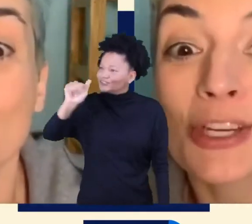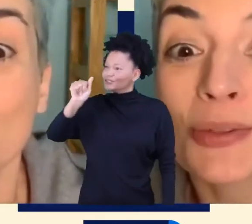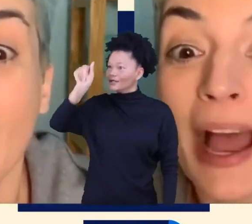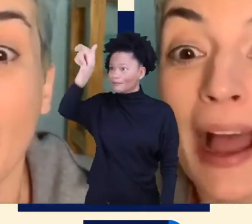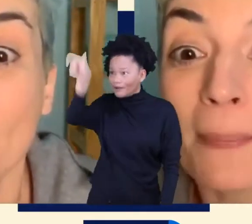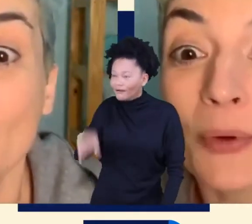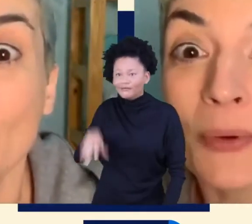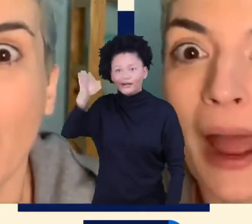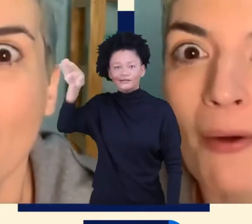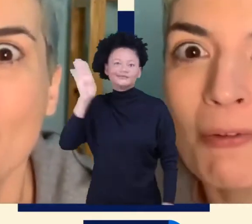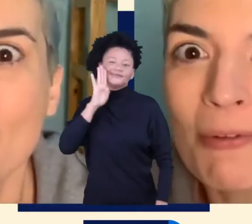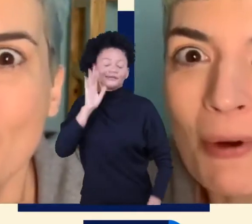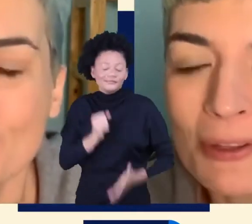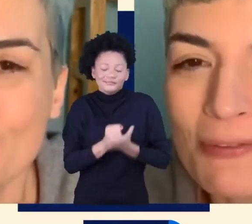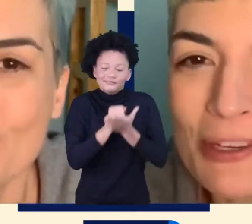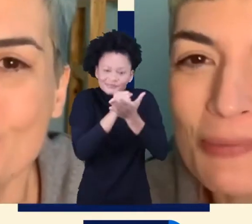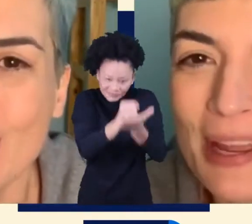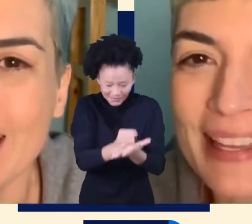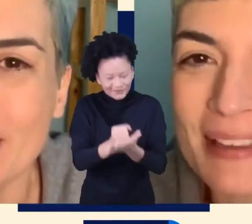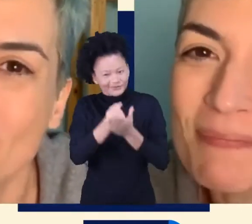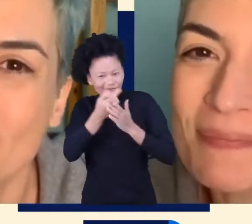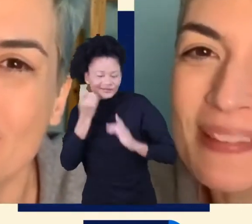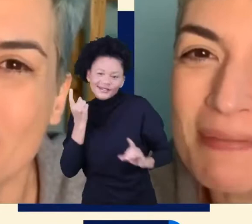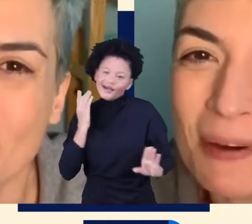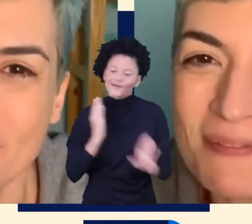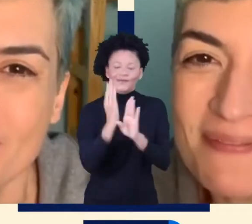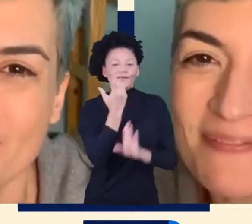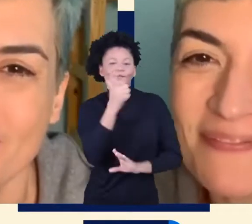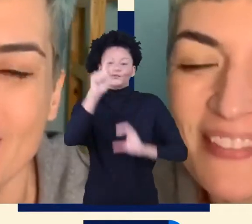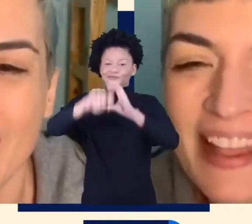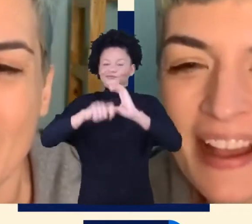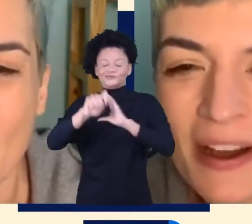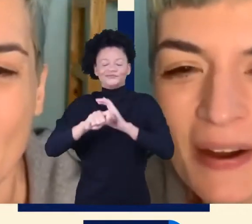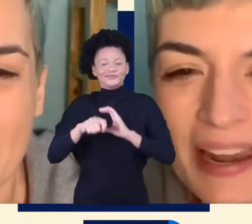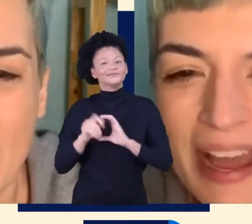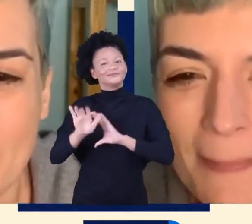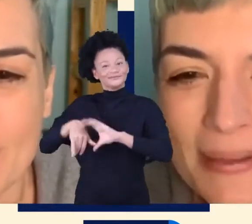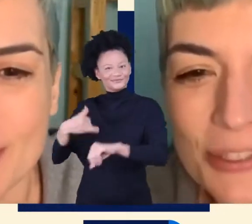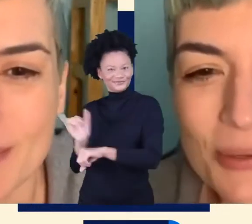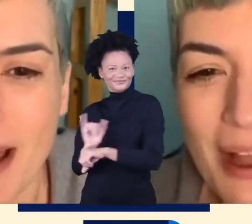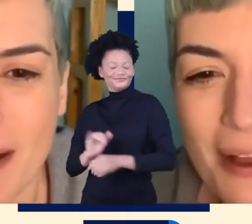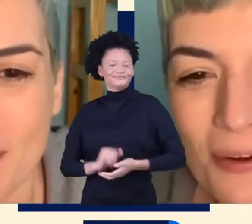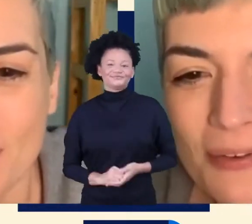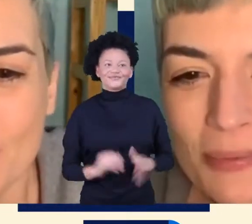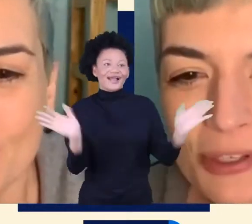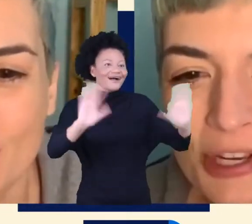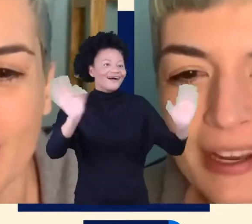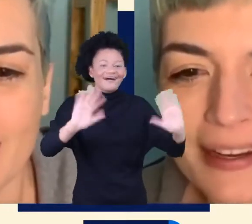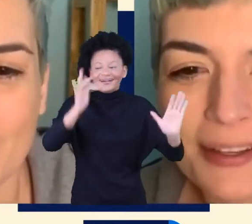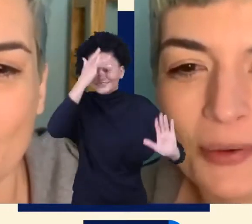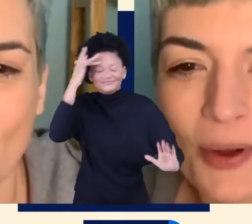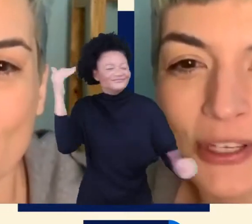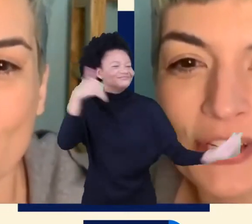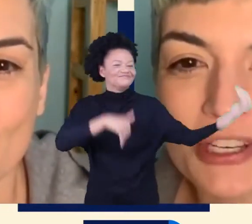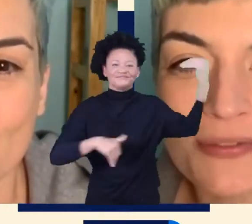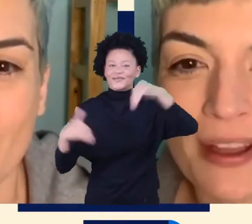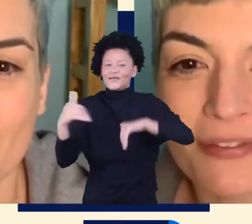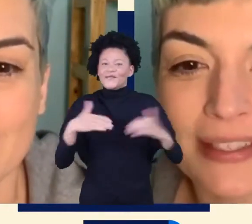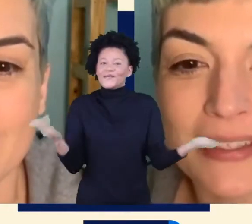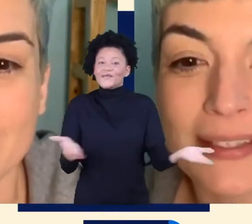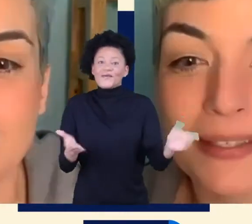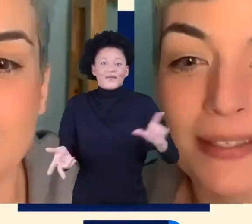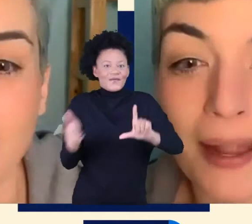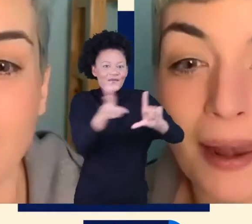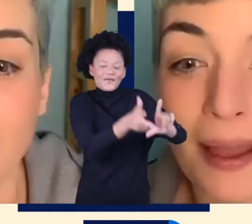para te ajudar a procurar um outro vídeo por aqui, tá bom? Olá, pessoal, vamos chegando. Hoje a gente